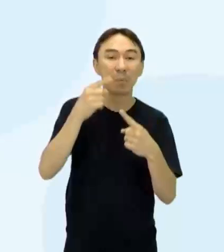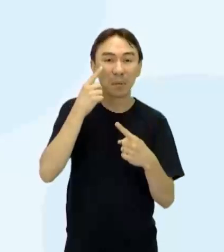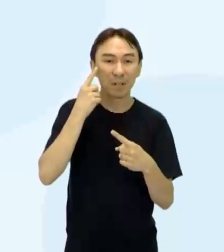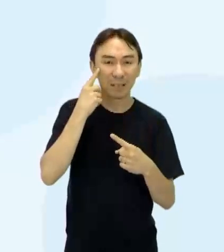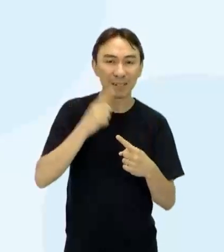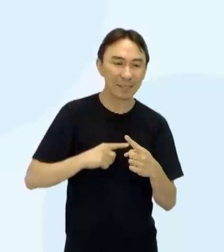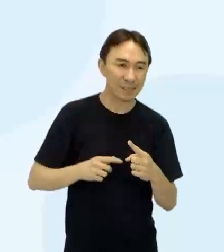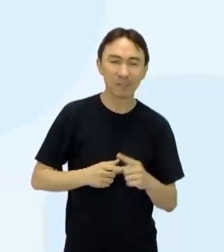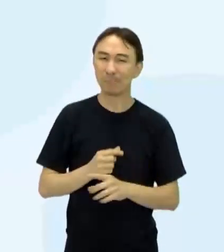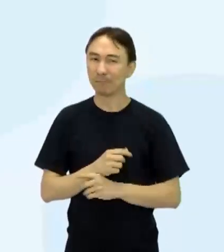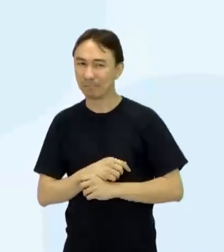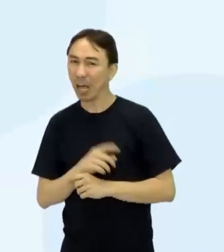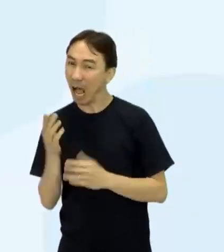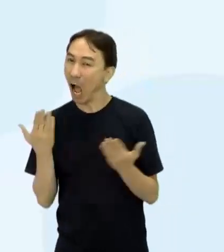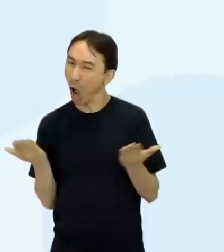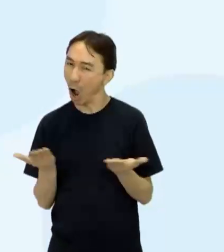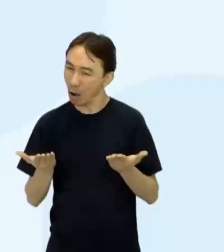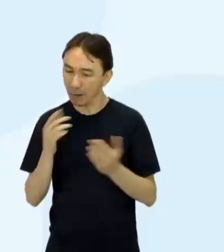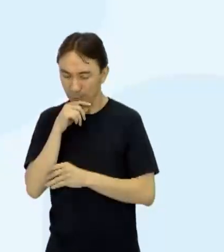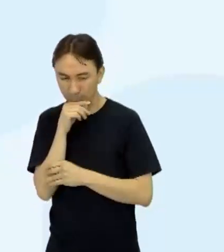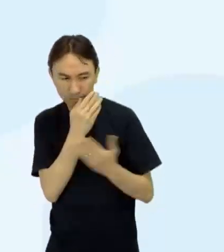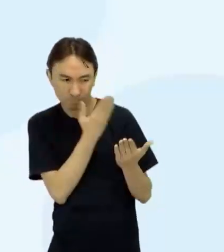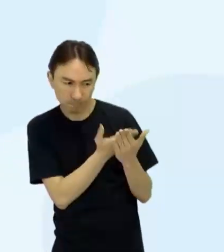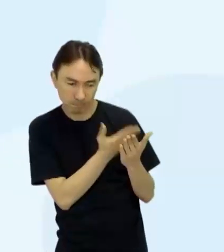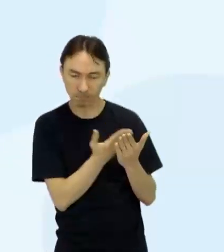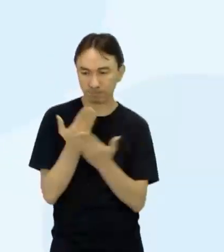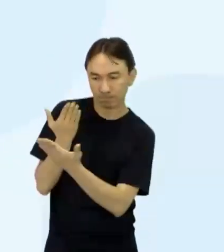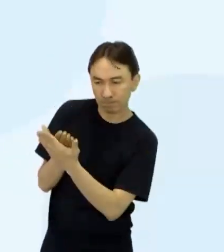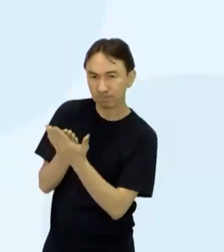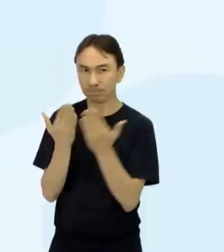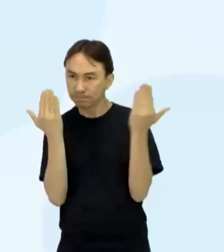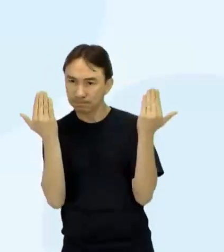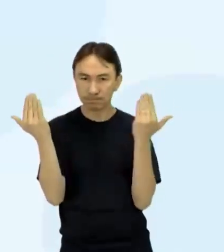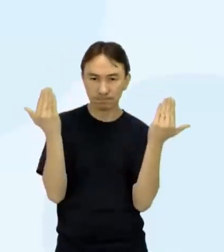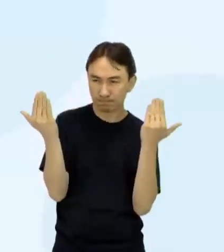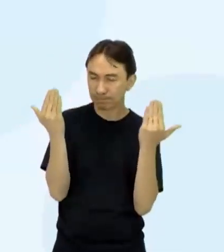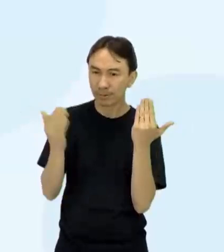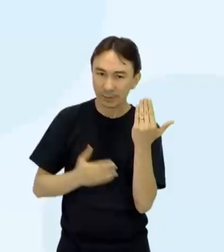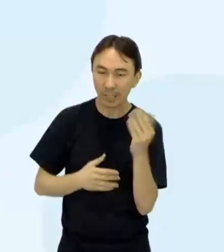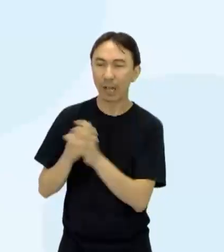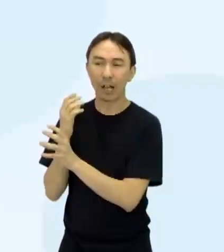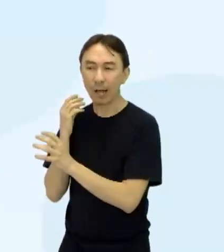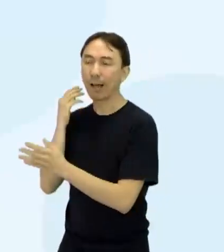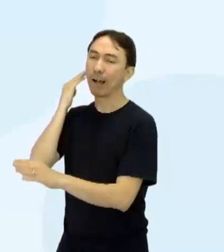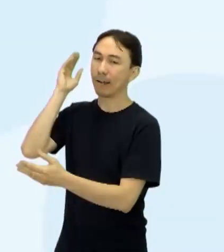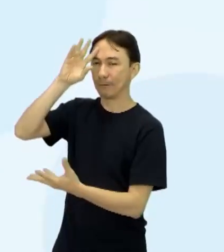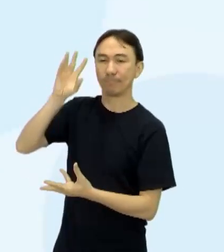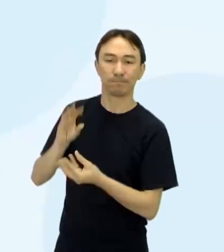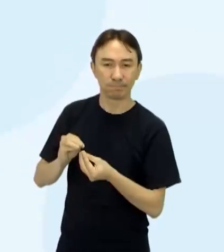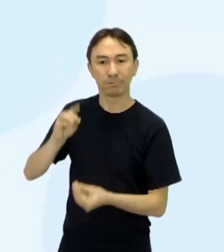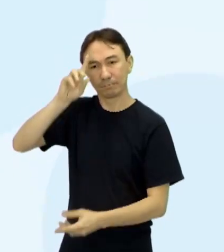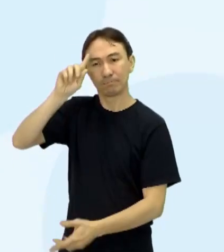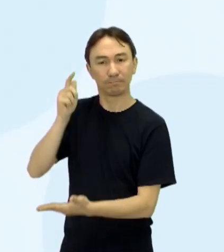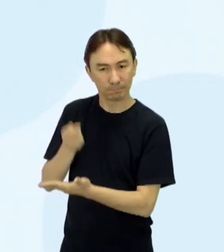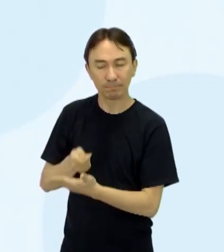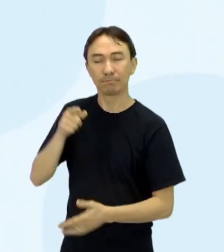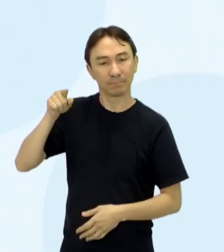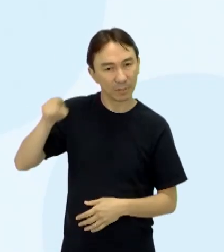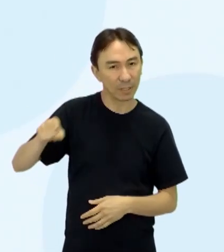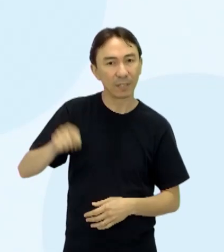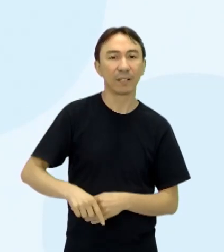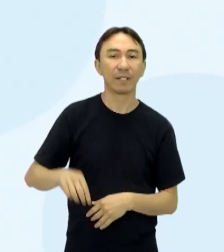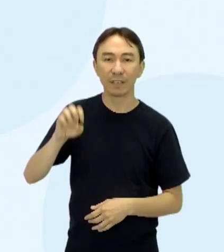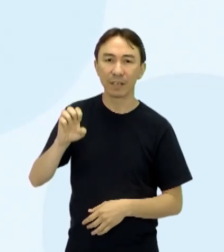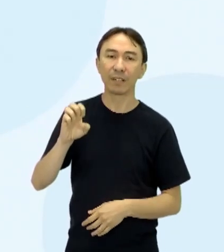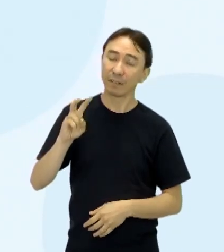concluiu que o Everest seria ali no alto dos seus 8.800 e poucos aí, metros de altitude, seria aí o